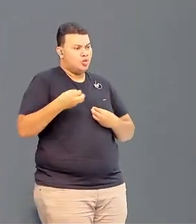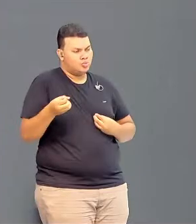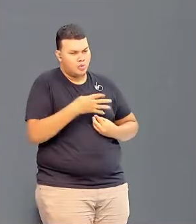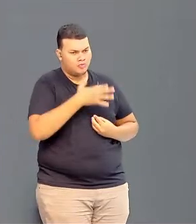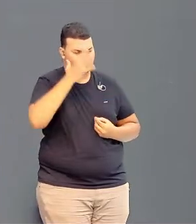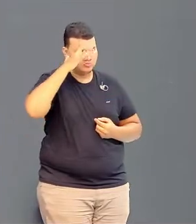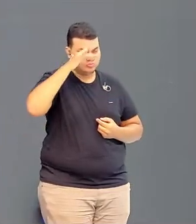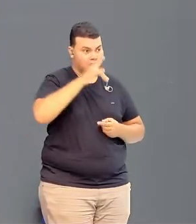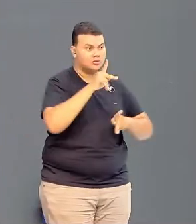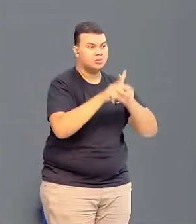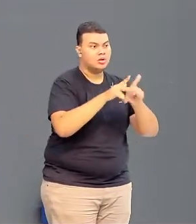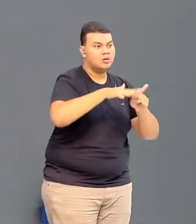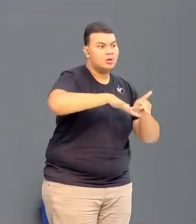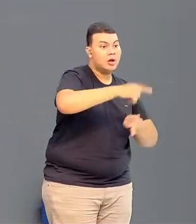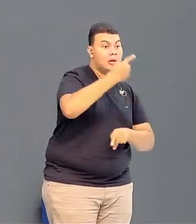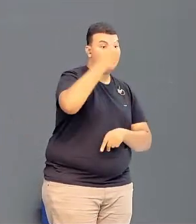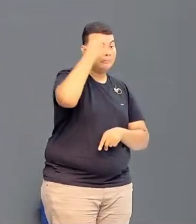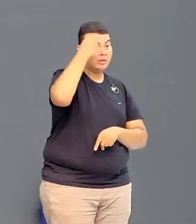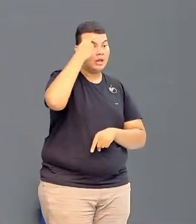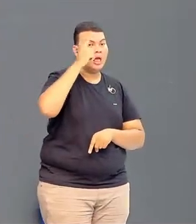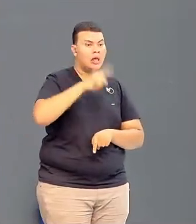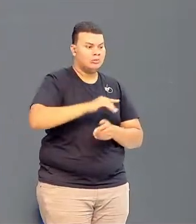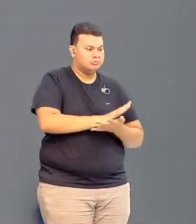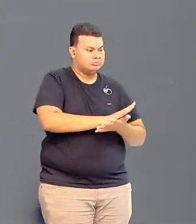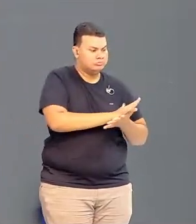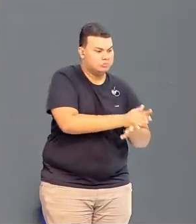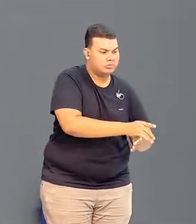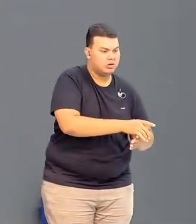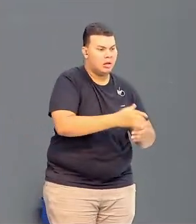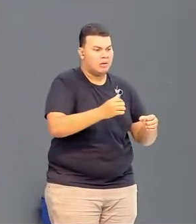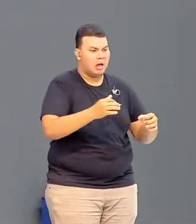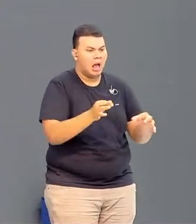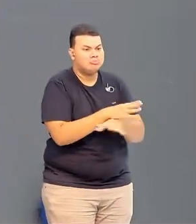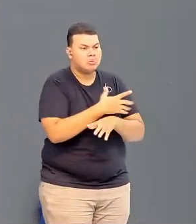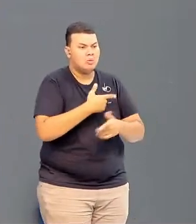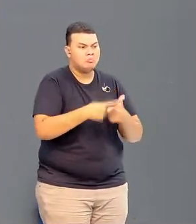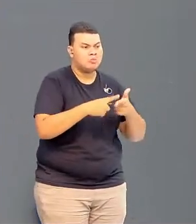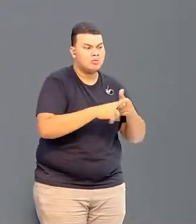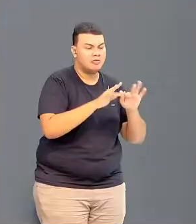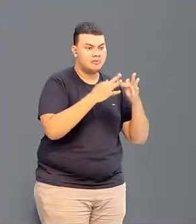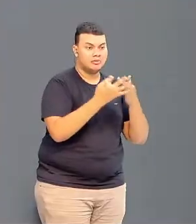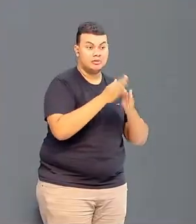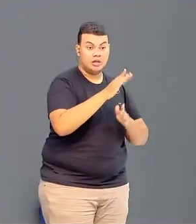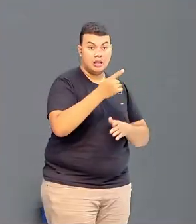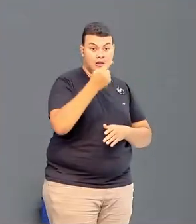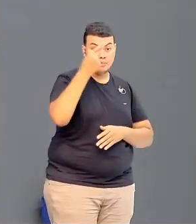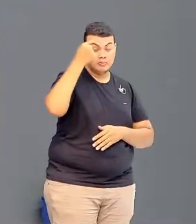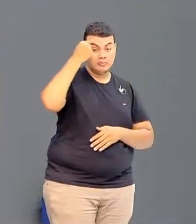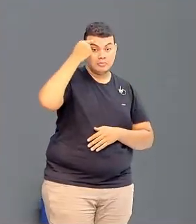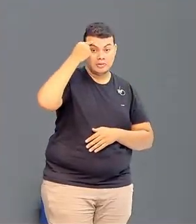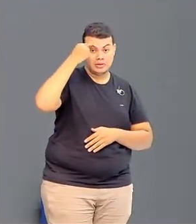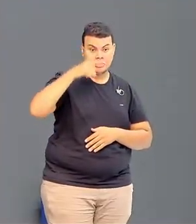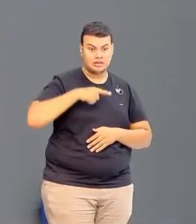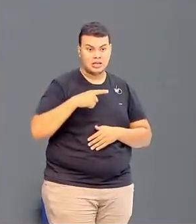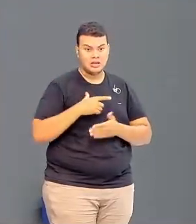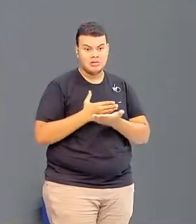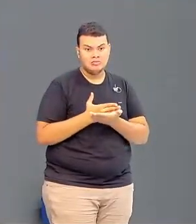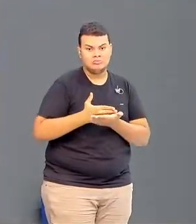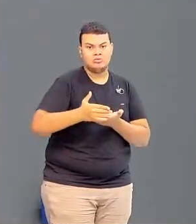entendimento, a pessoa está destruindo a família, a pessoa está na sua